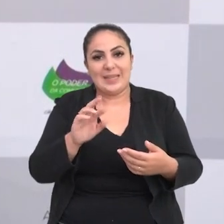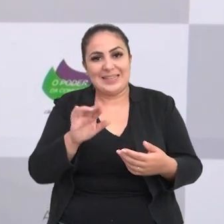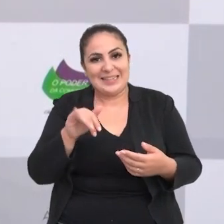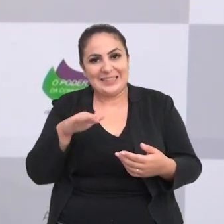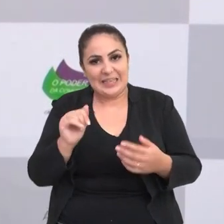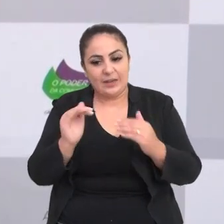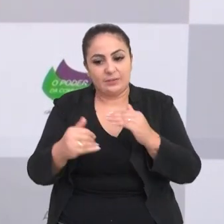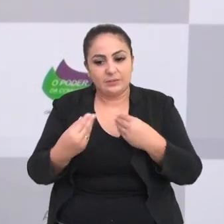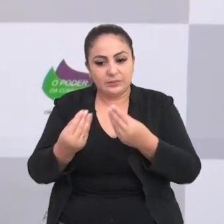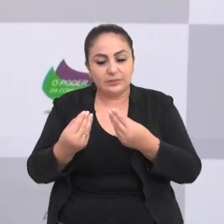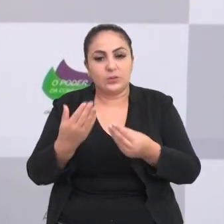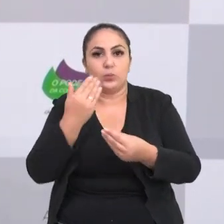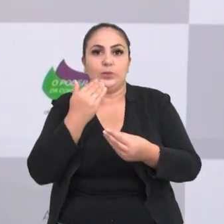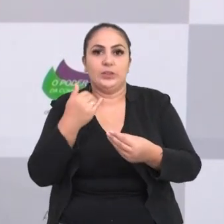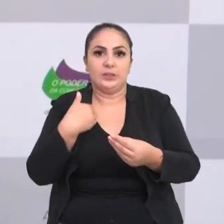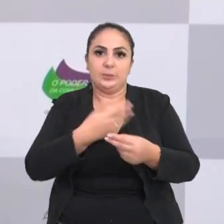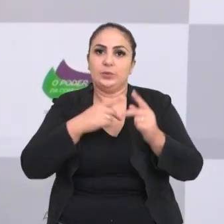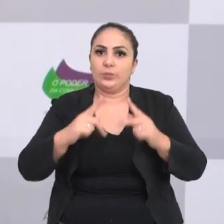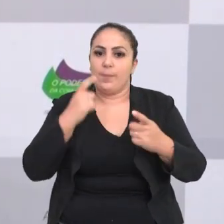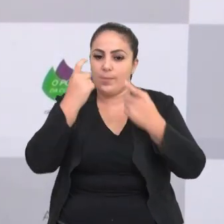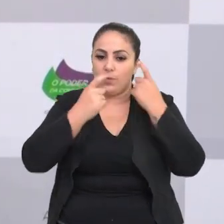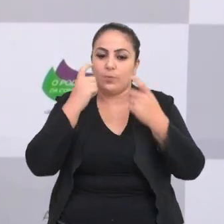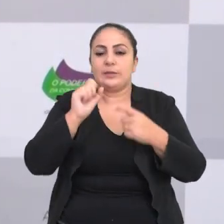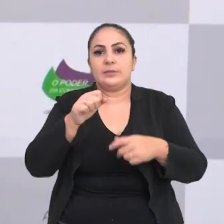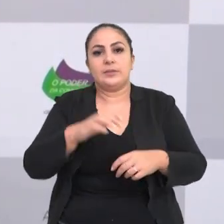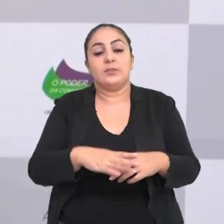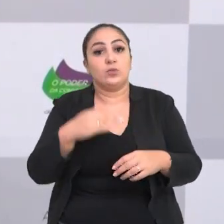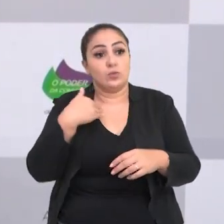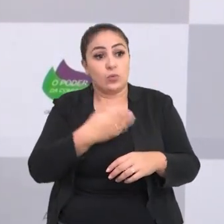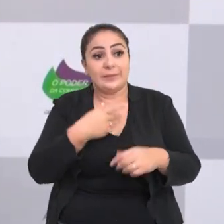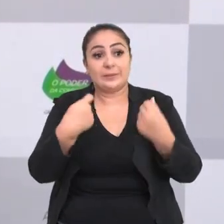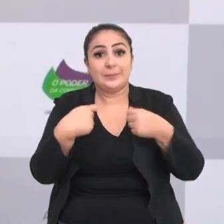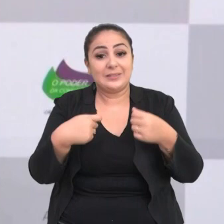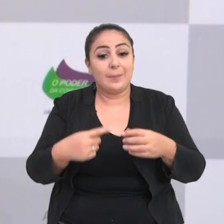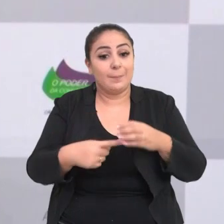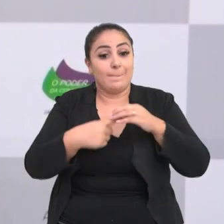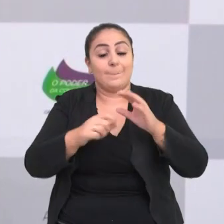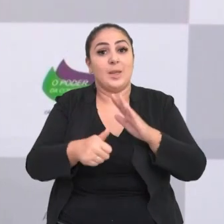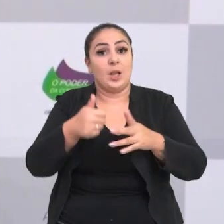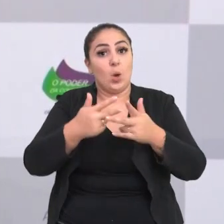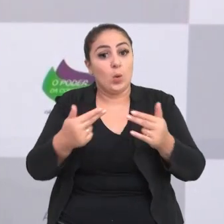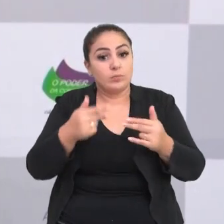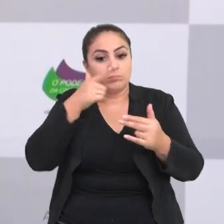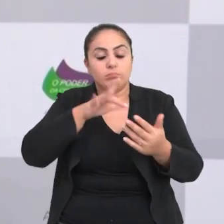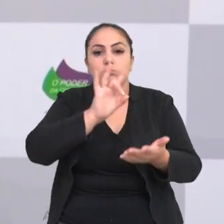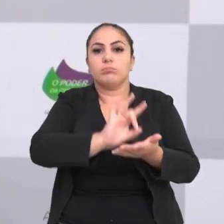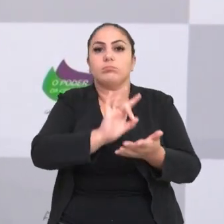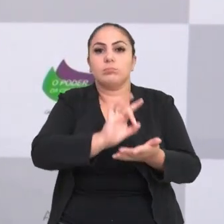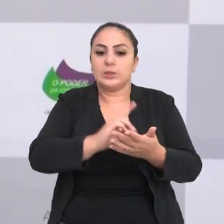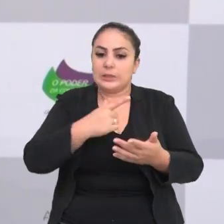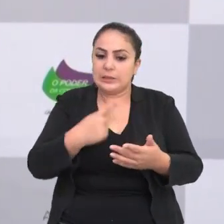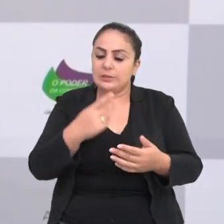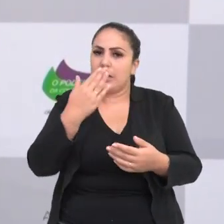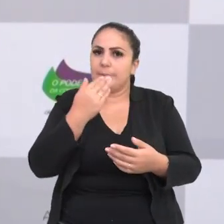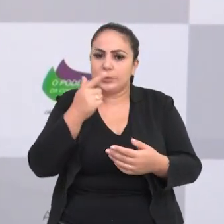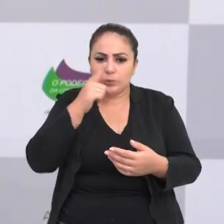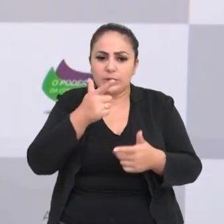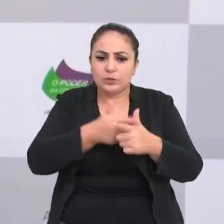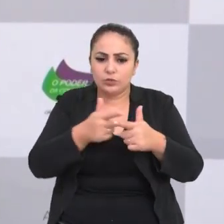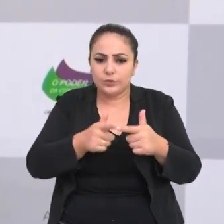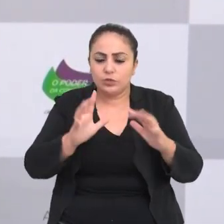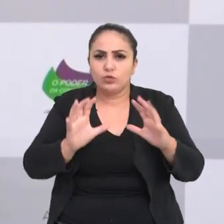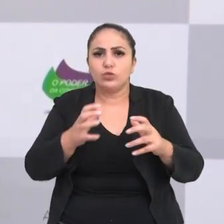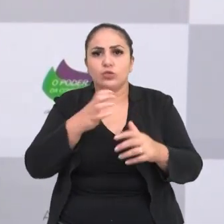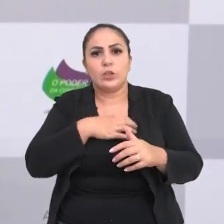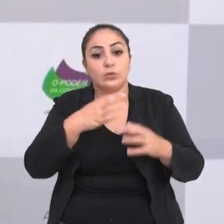da sua gente, é isso que nos preocupa. Nós precisamos, primeiramente, garantir que esse alimento seja